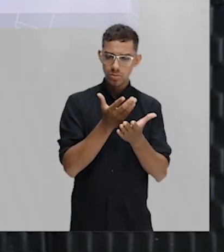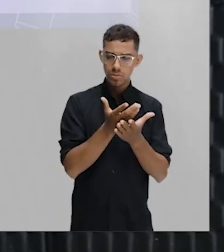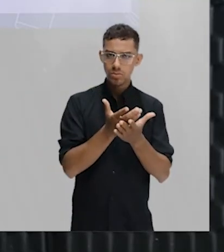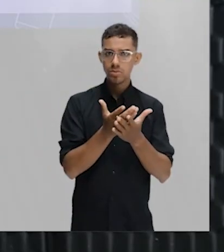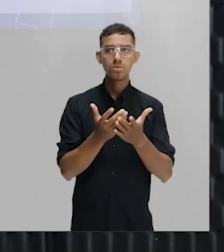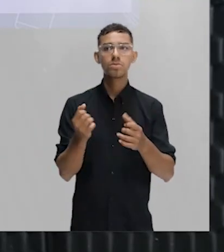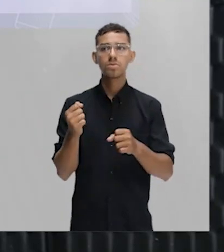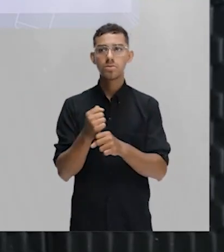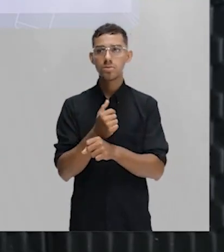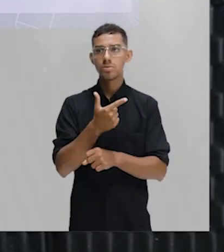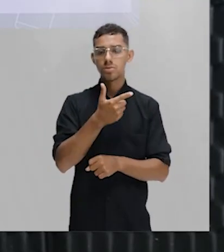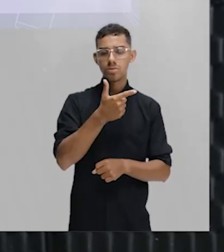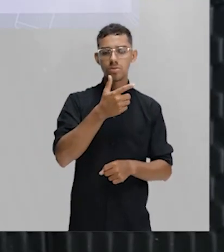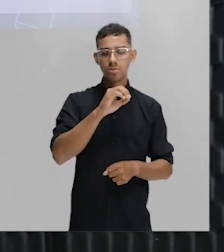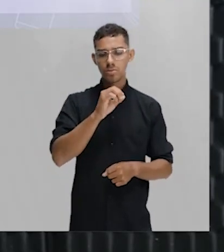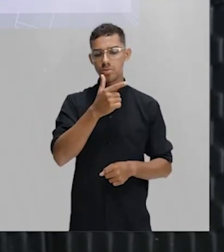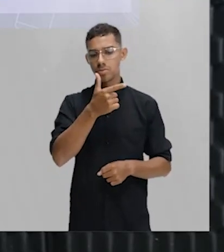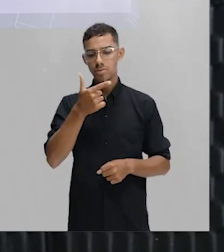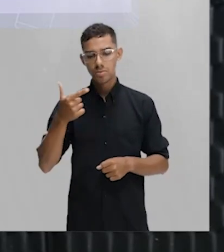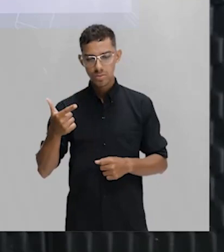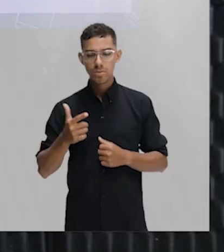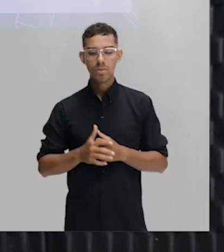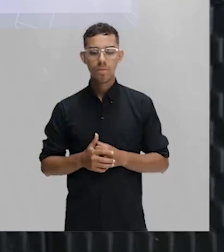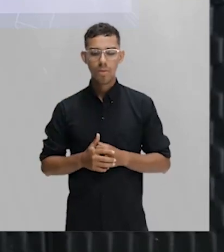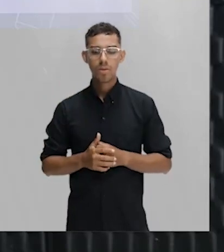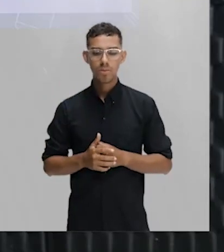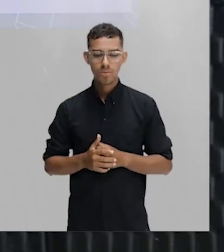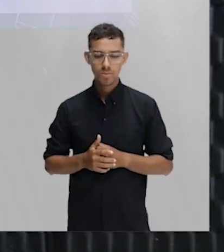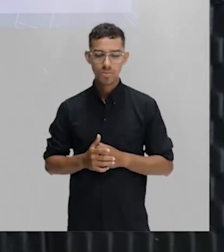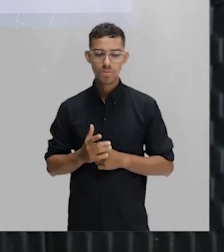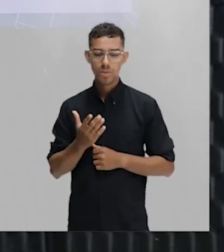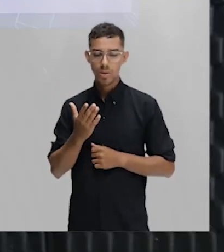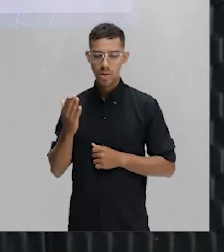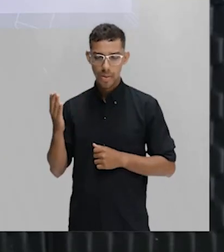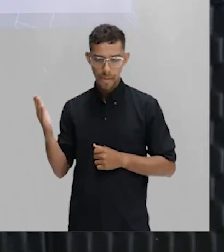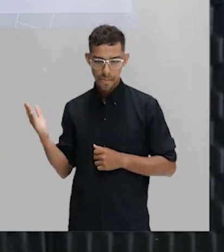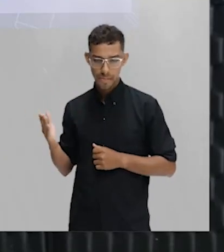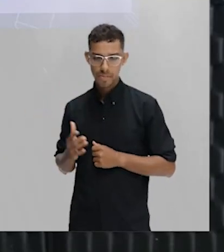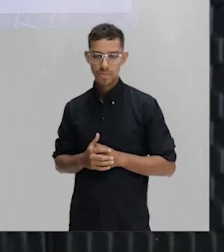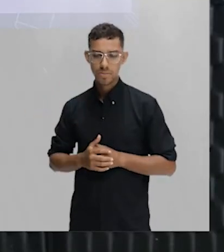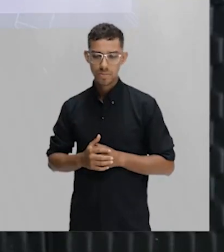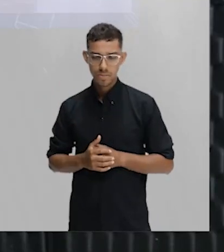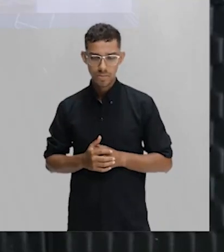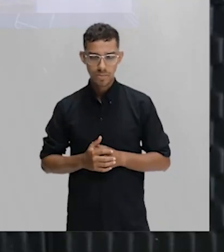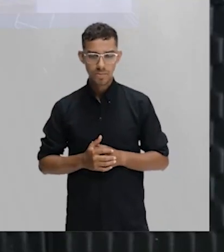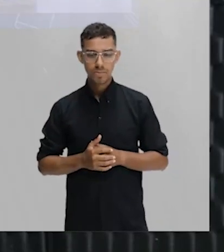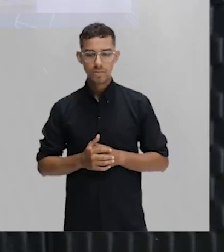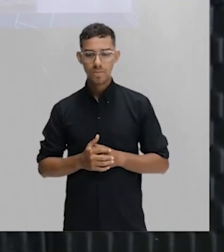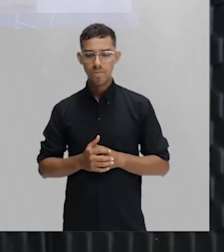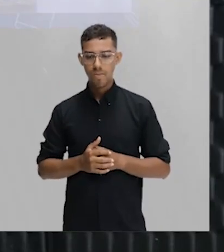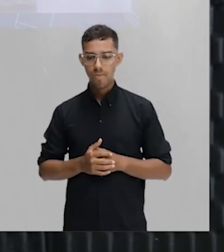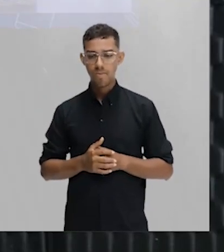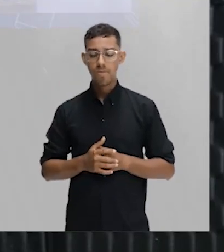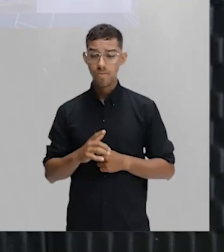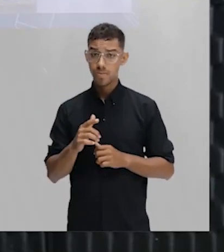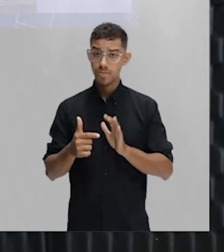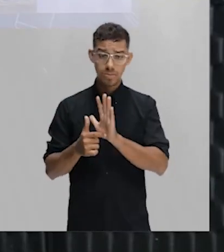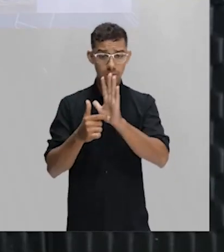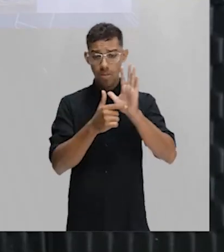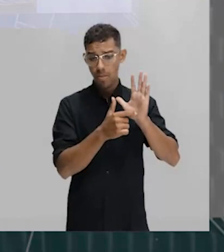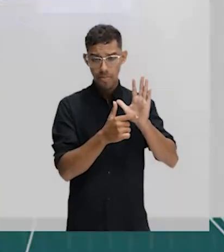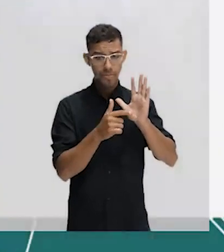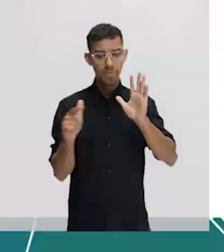Arte Moderna. Trabalhos contemporâneos do Nuno Ramos, Paulo Monteiro, Paulo Pasto, entre outros. Apresentando para vocês o